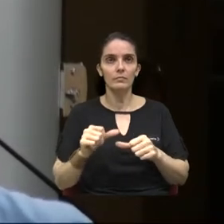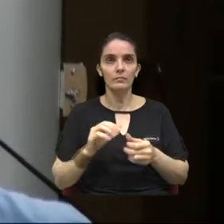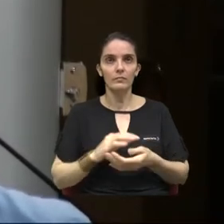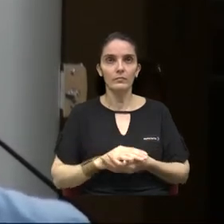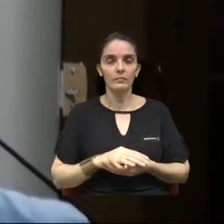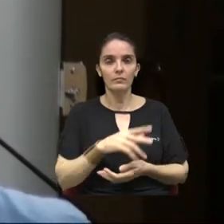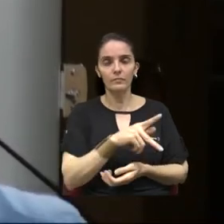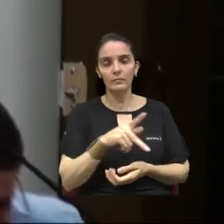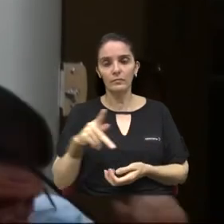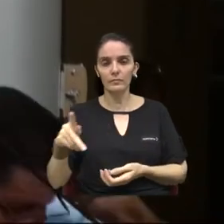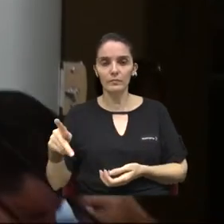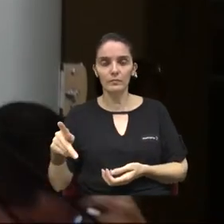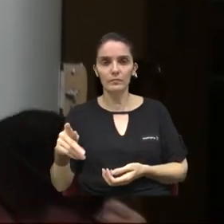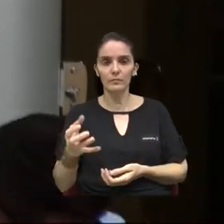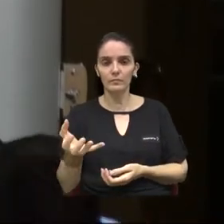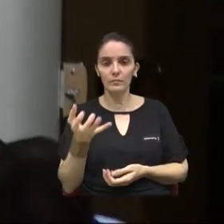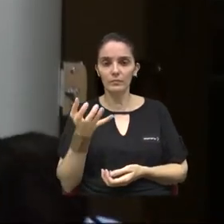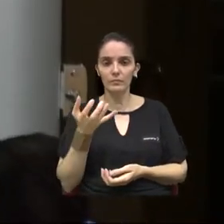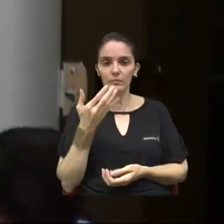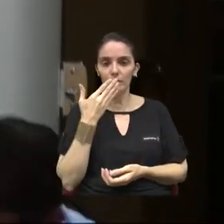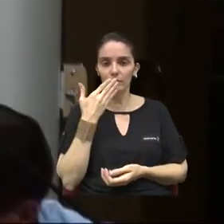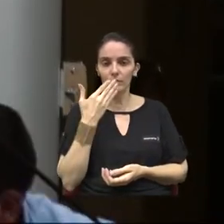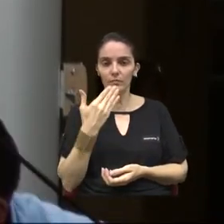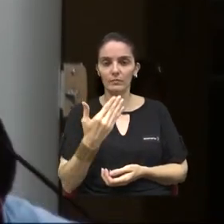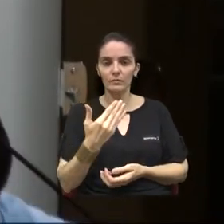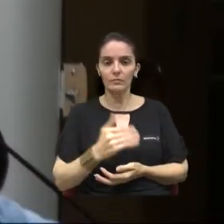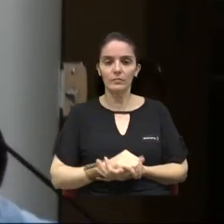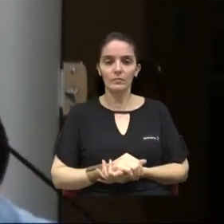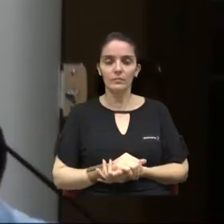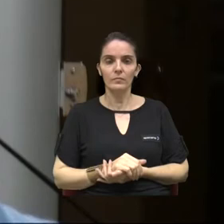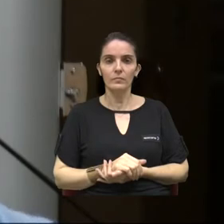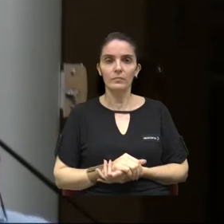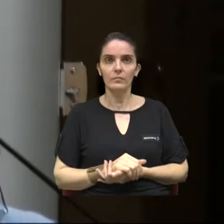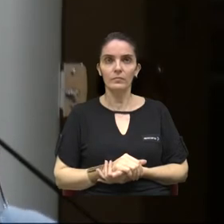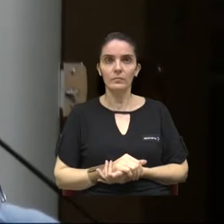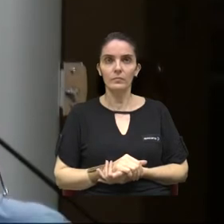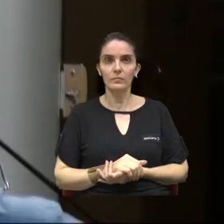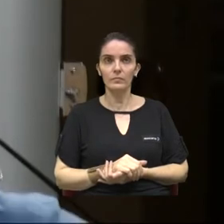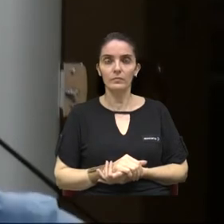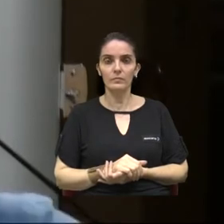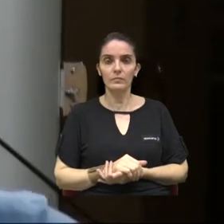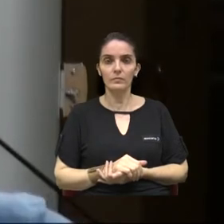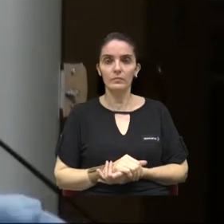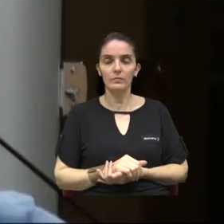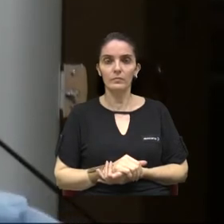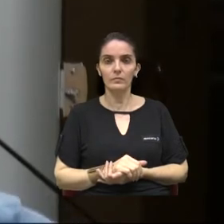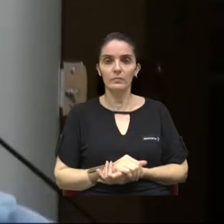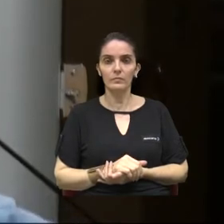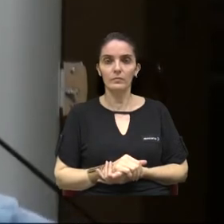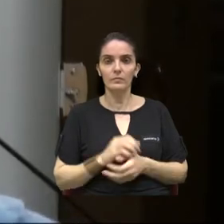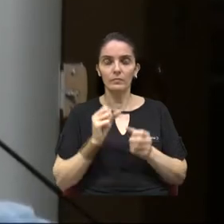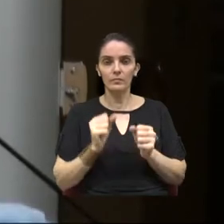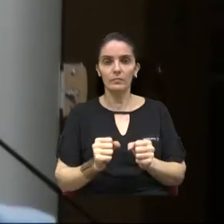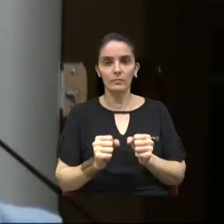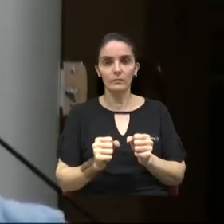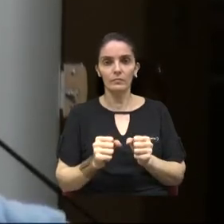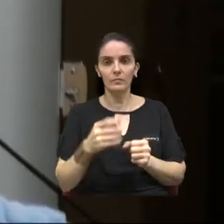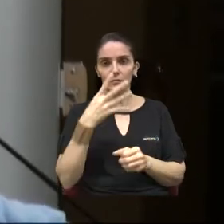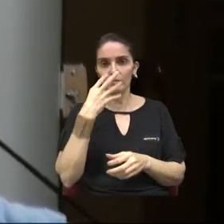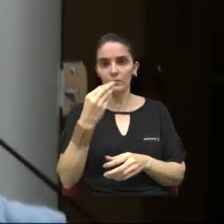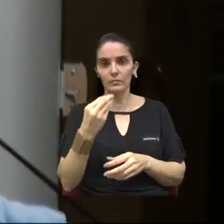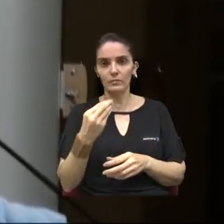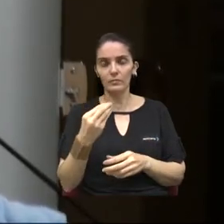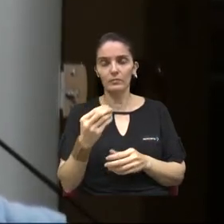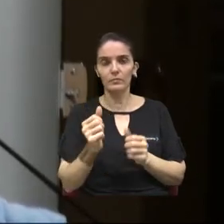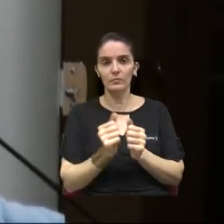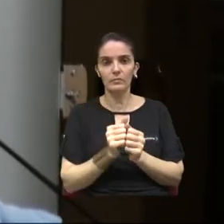senhor presidente, eu gostaria de solicitar que nós pudéssemos tirar uma foto com os